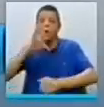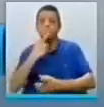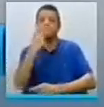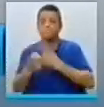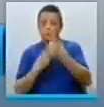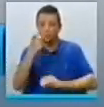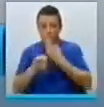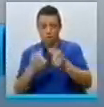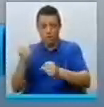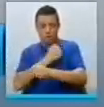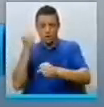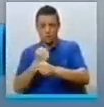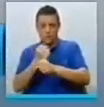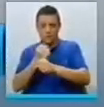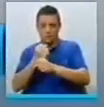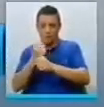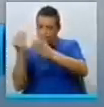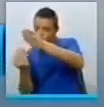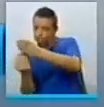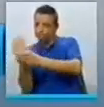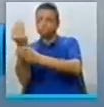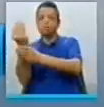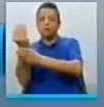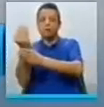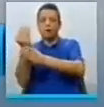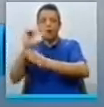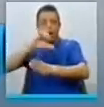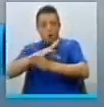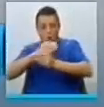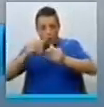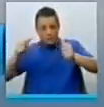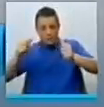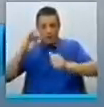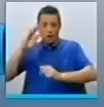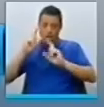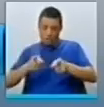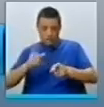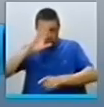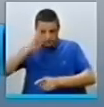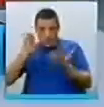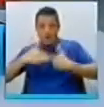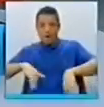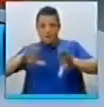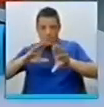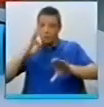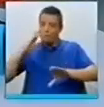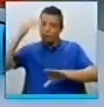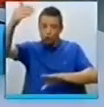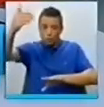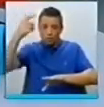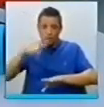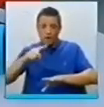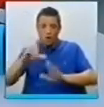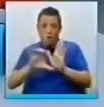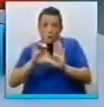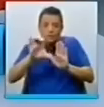serviço que é Pioneiro eh de qualidade de qualidade relativamente ao futuro estamos condicionados por